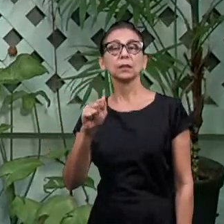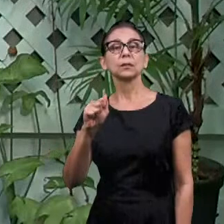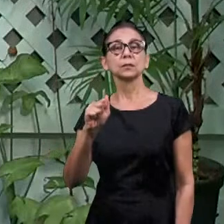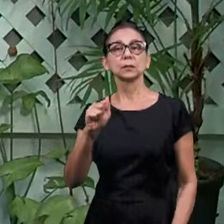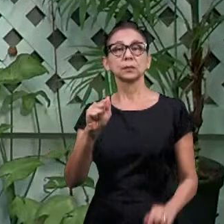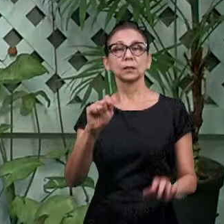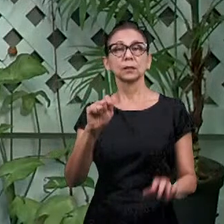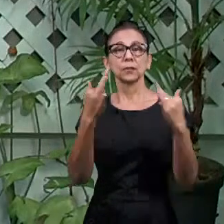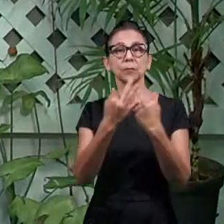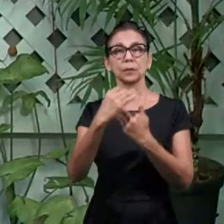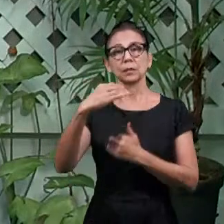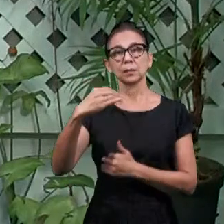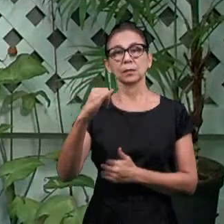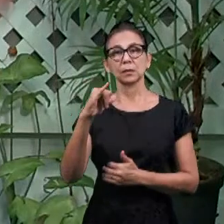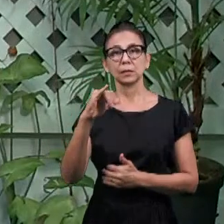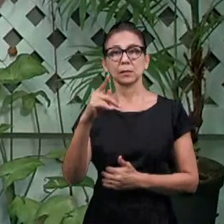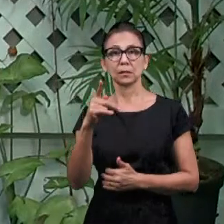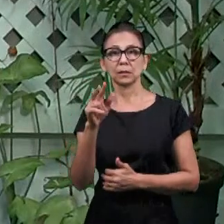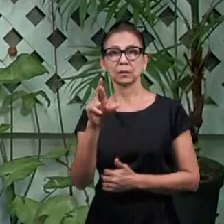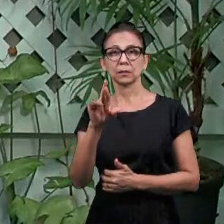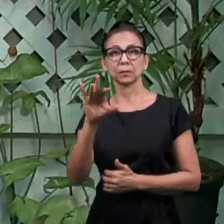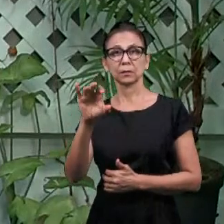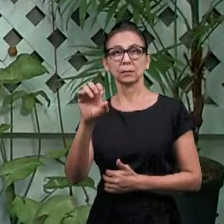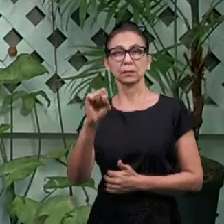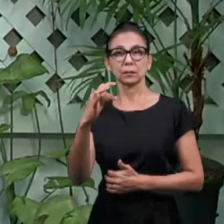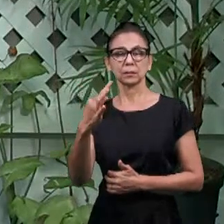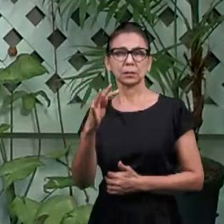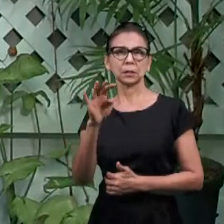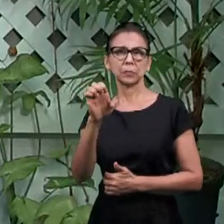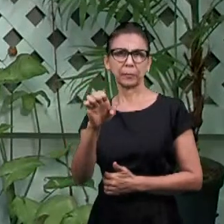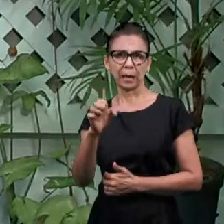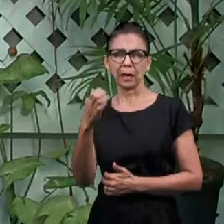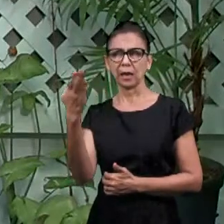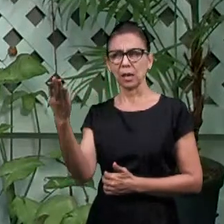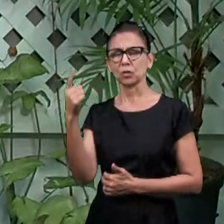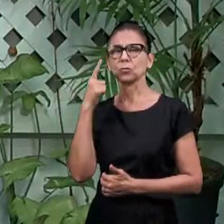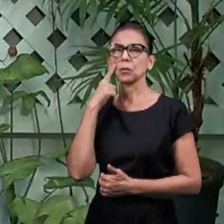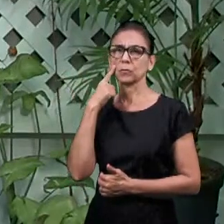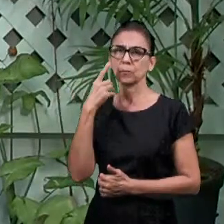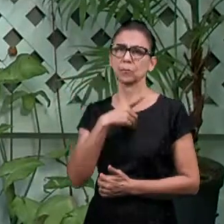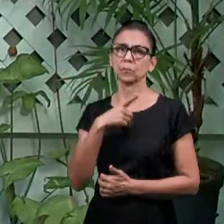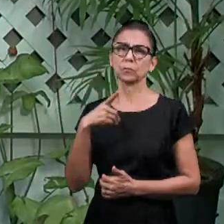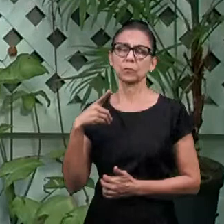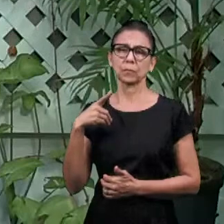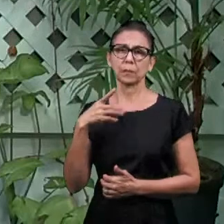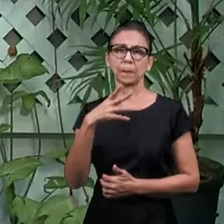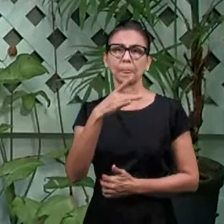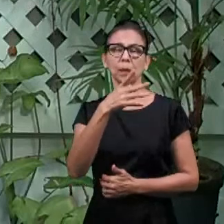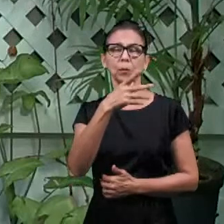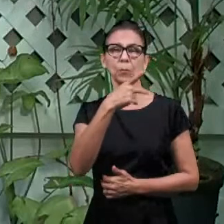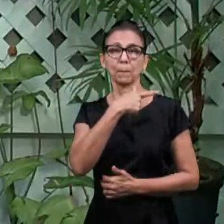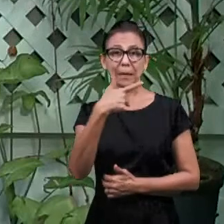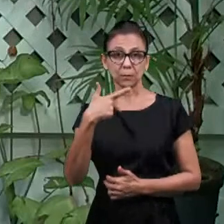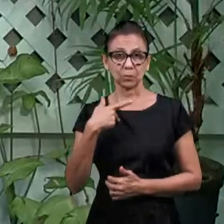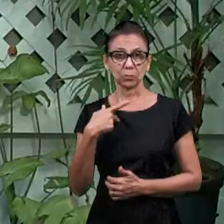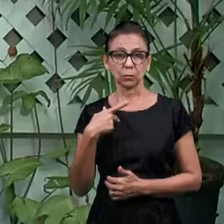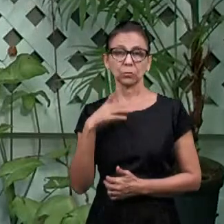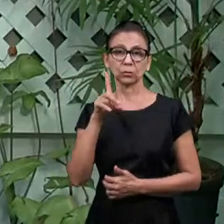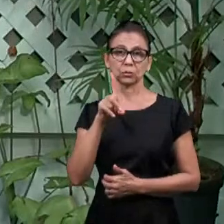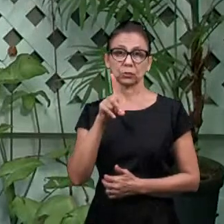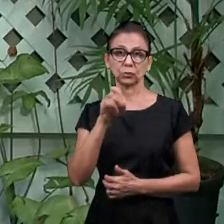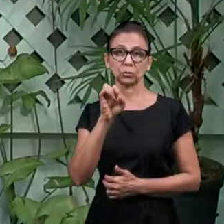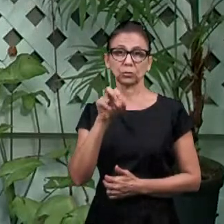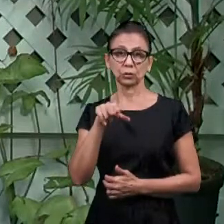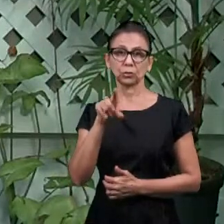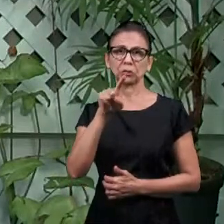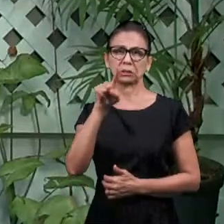deixaram os resultados aí, reflexos, pastor Diniz, nosso irmão Léo também, já ungido, e